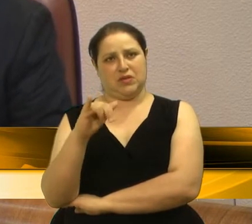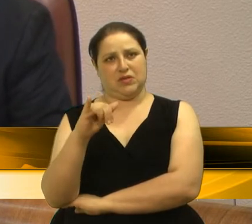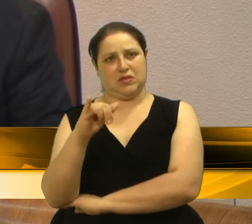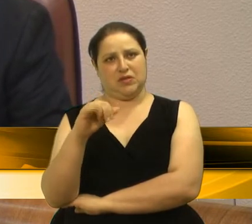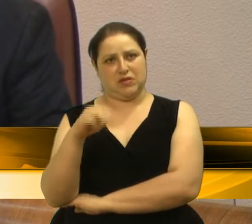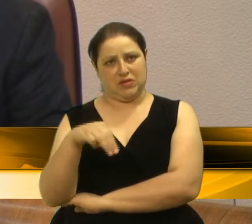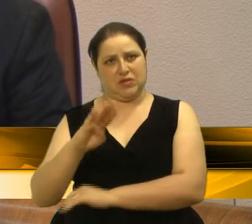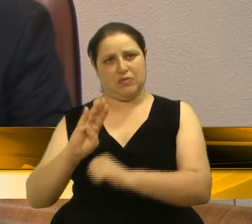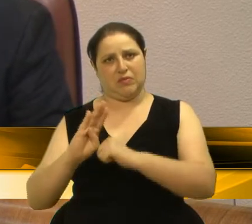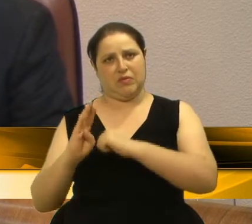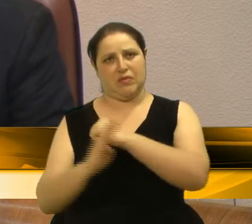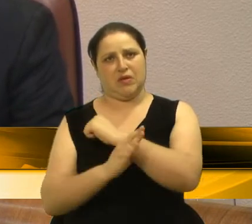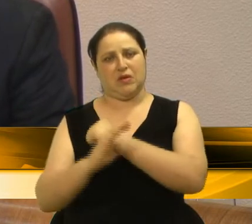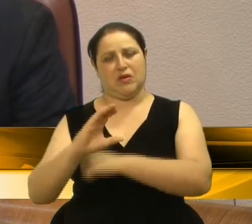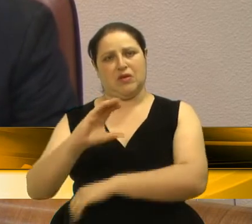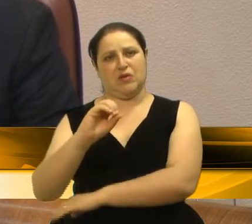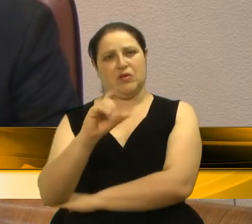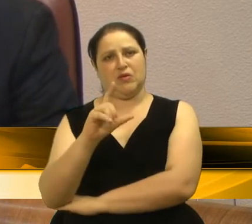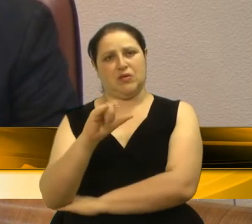Caxias do Sul, -RS.